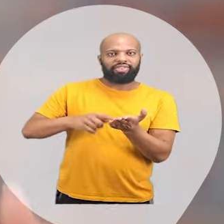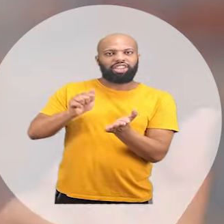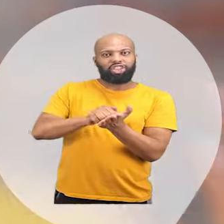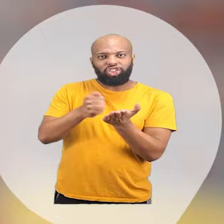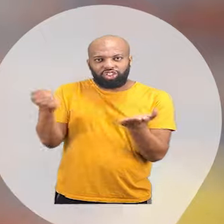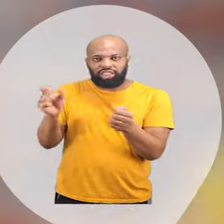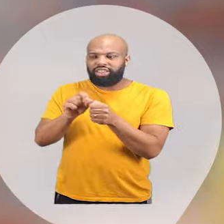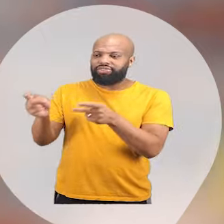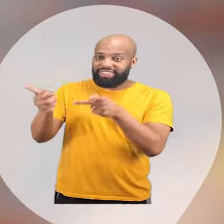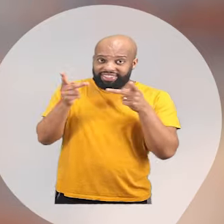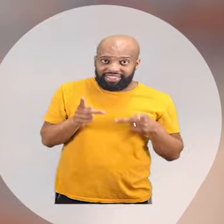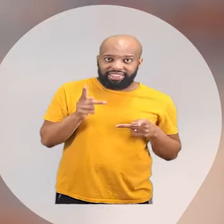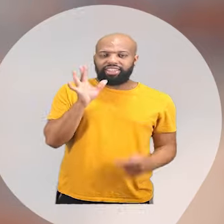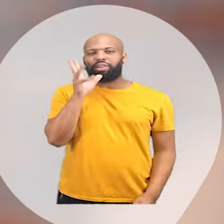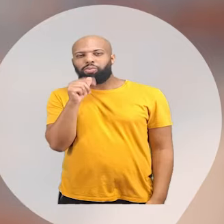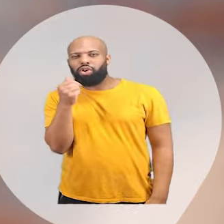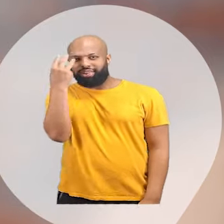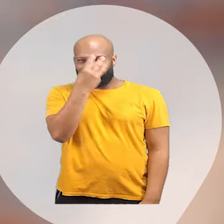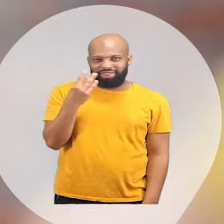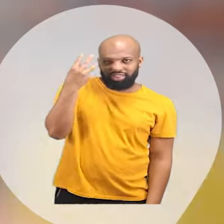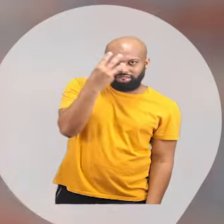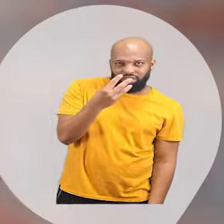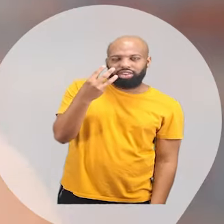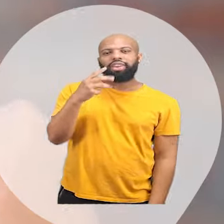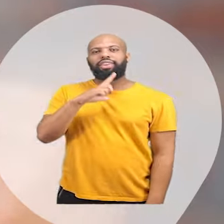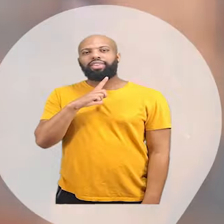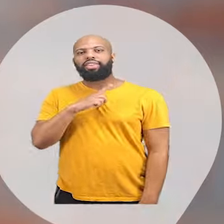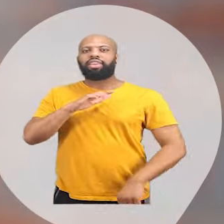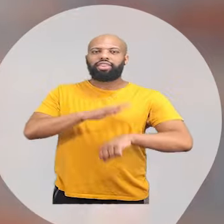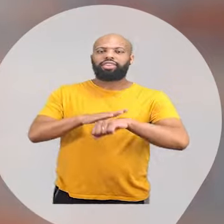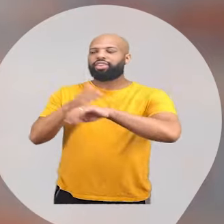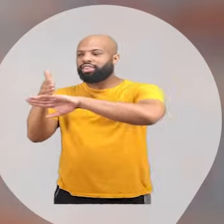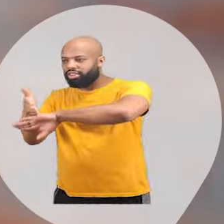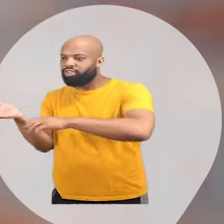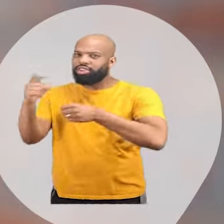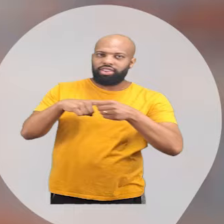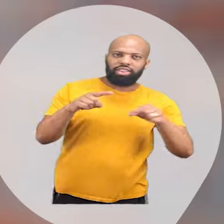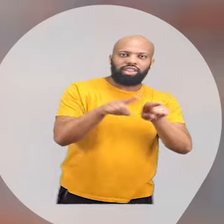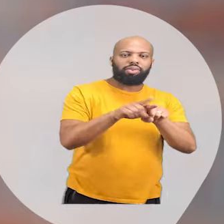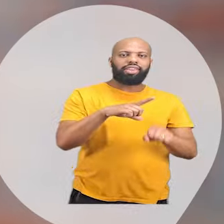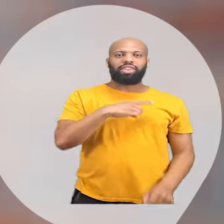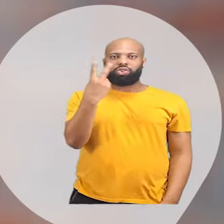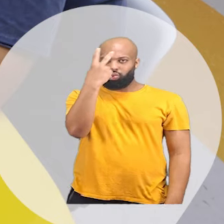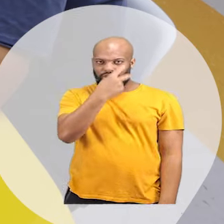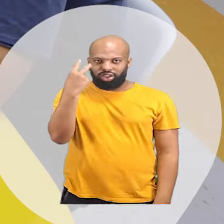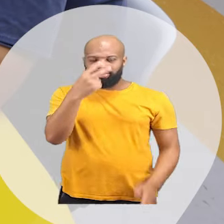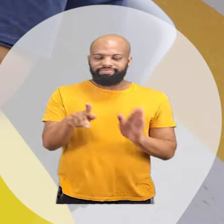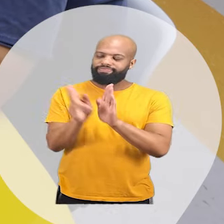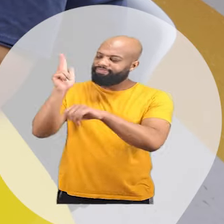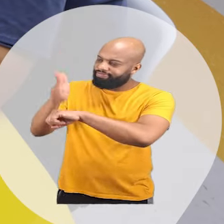a visita essas visitas em média elas duram pelo menos três horas tenho tempo de voltar E mais umas duas horas de gravação